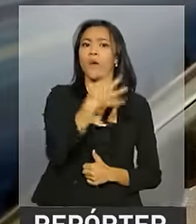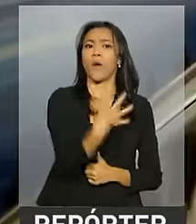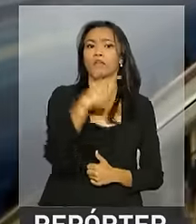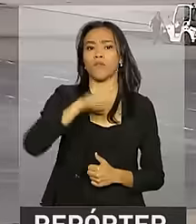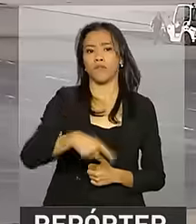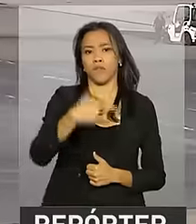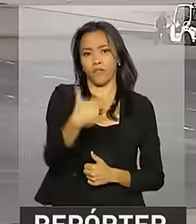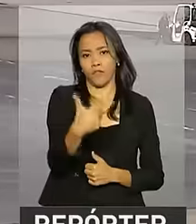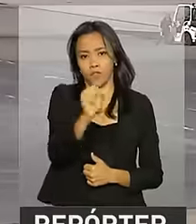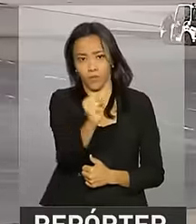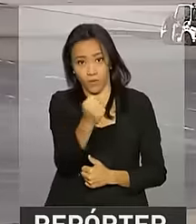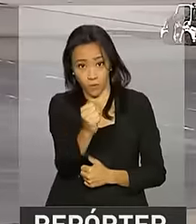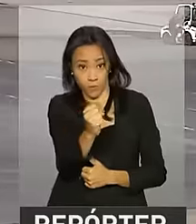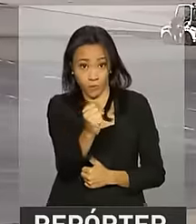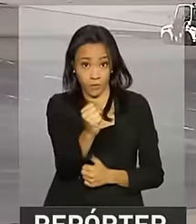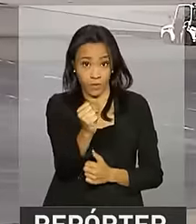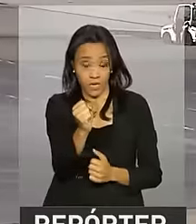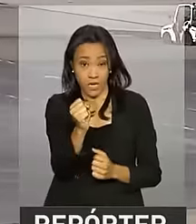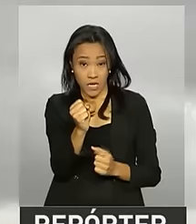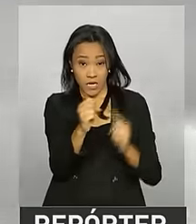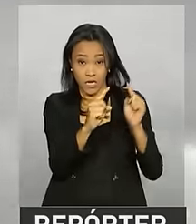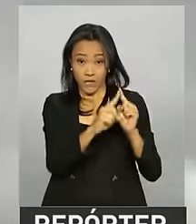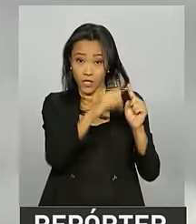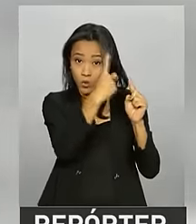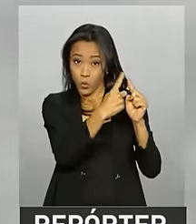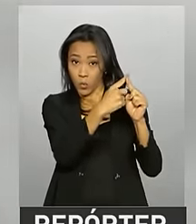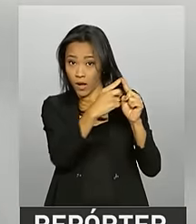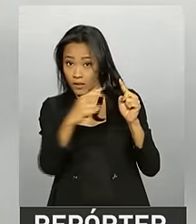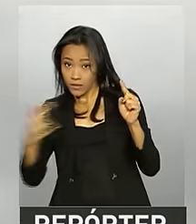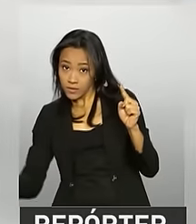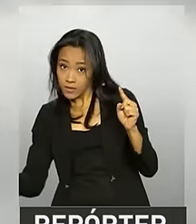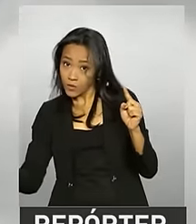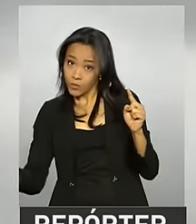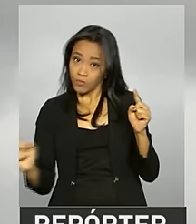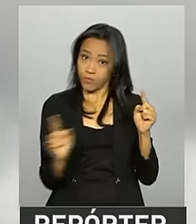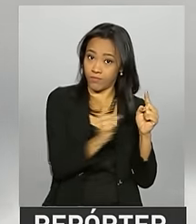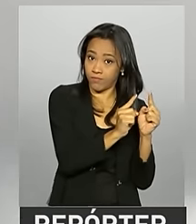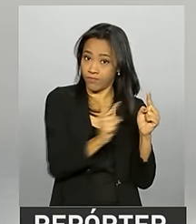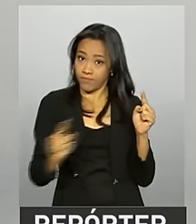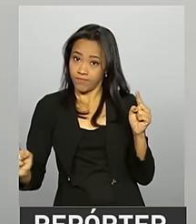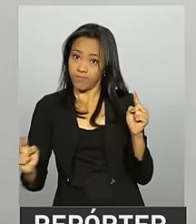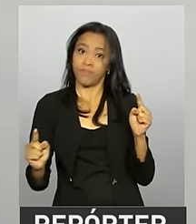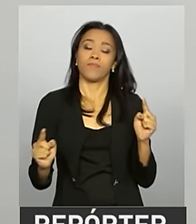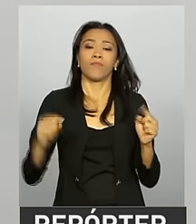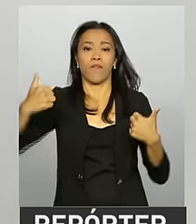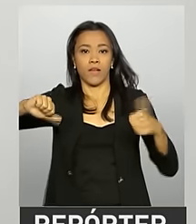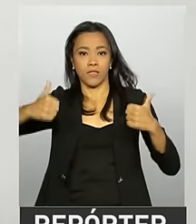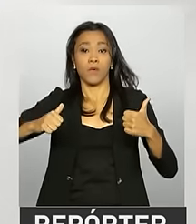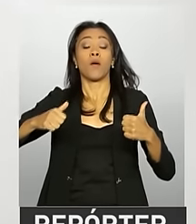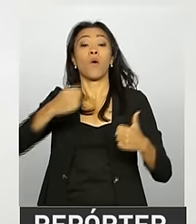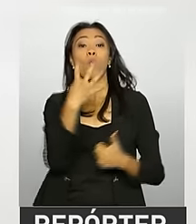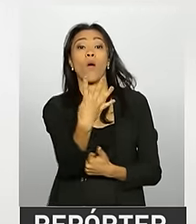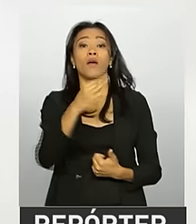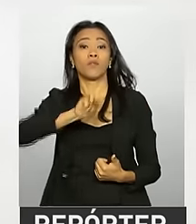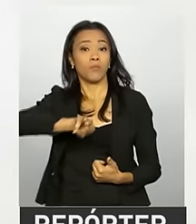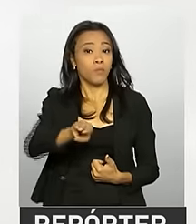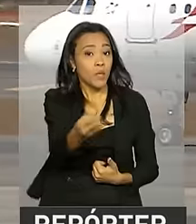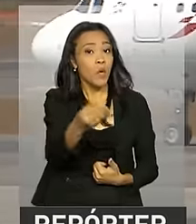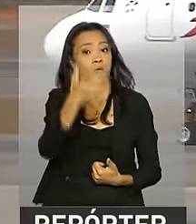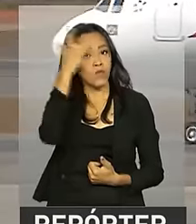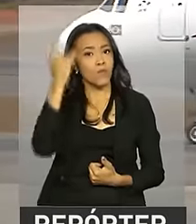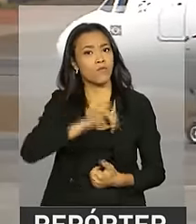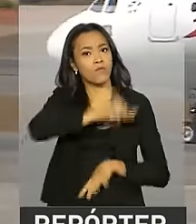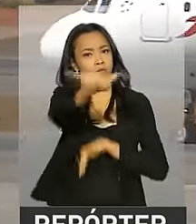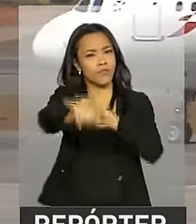4,28 em uma escala de que vai de 1 a 5 cerca de 4 milhões de passageiros viajaram em voos